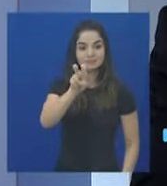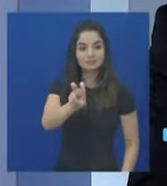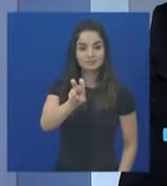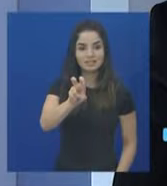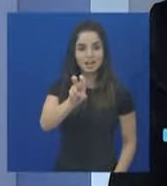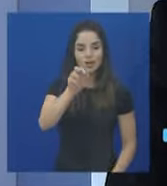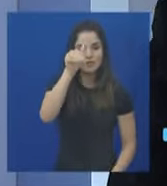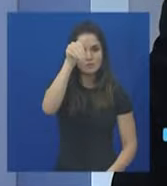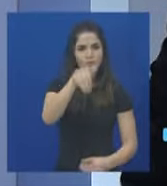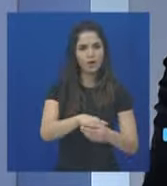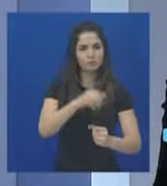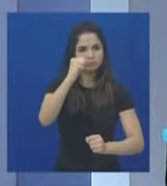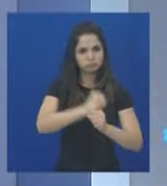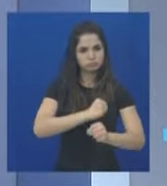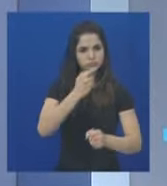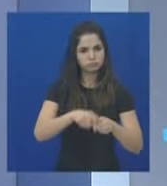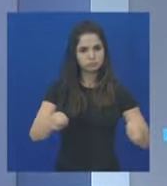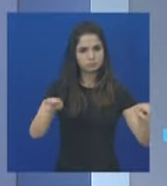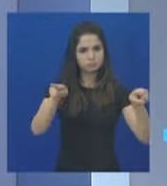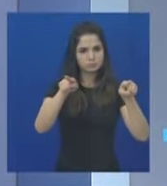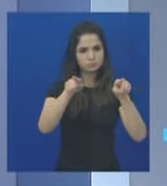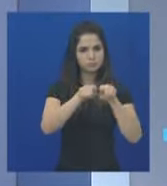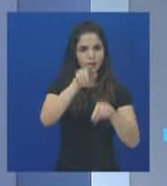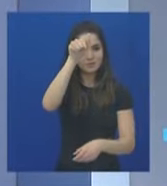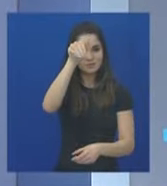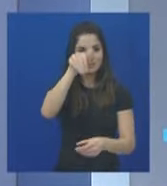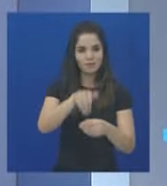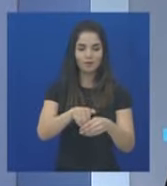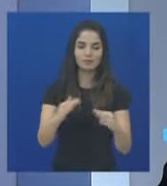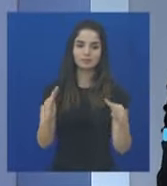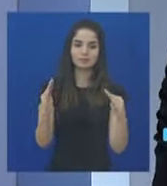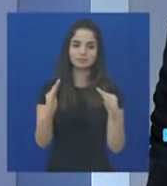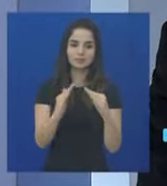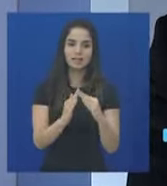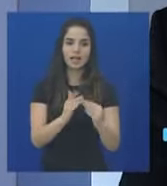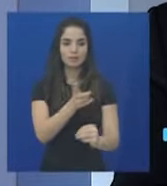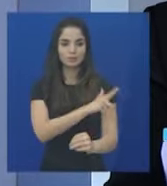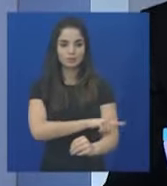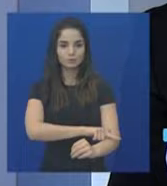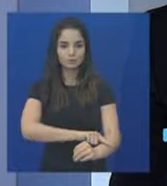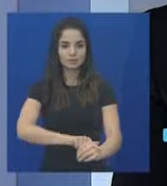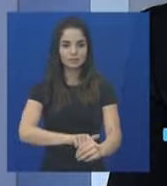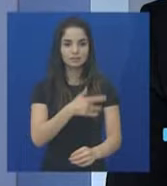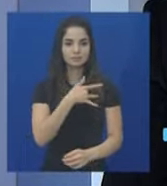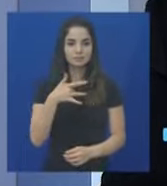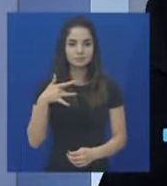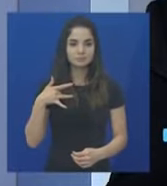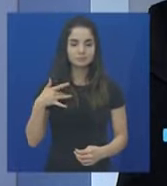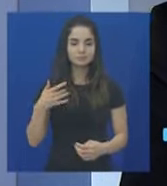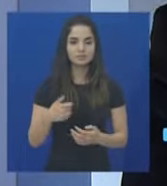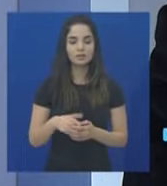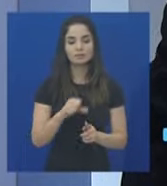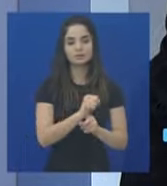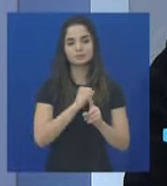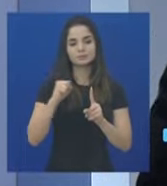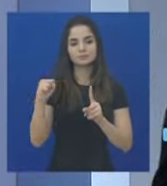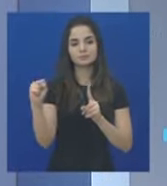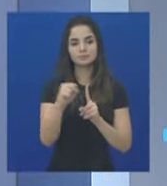reconstrução. Vote no 15 que é o voto da habitação, da educação, da saúde, do social.